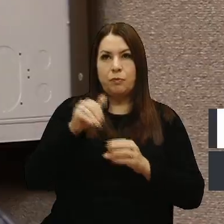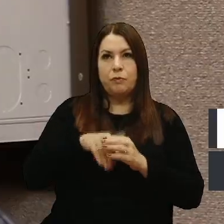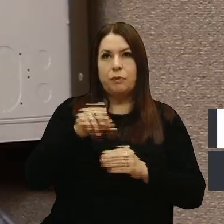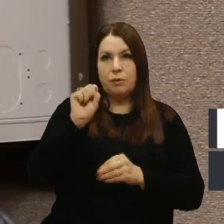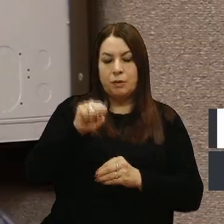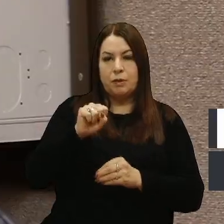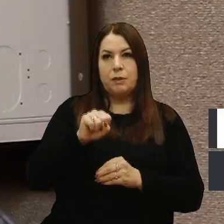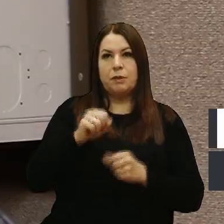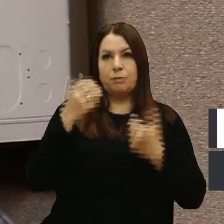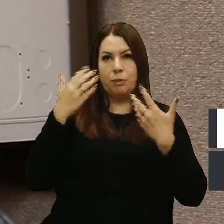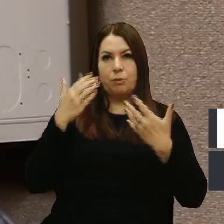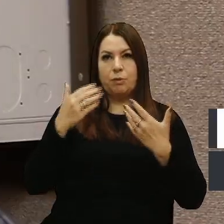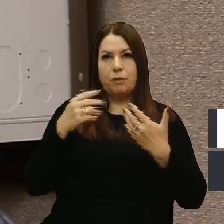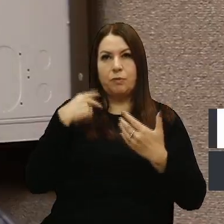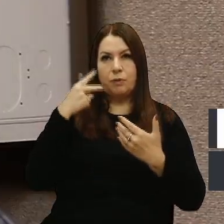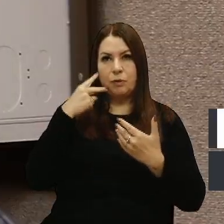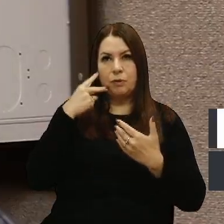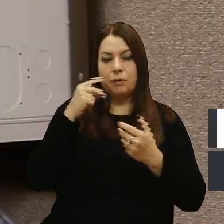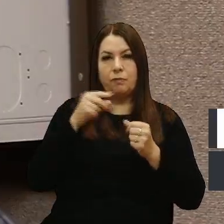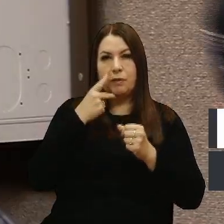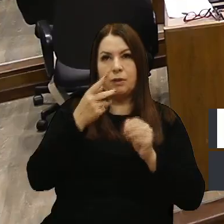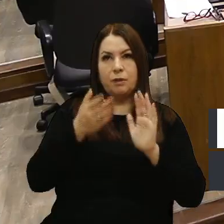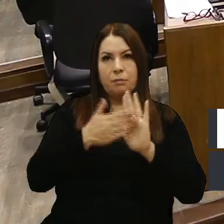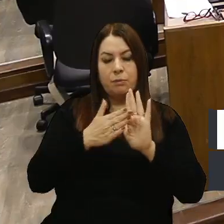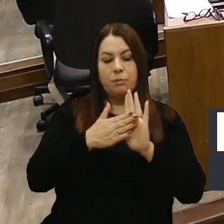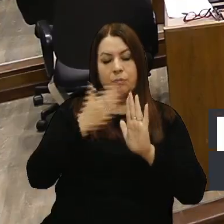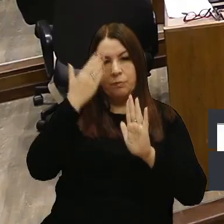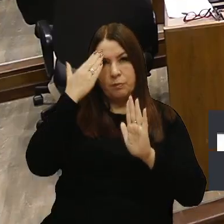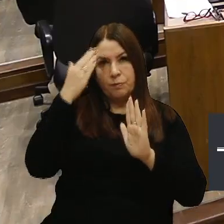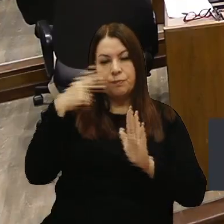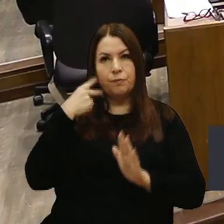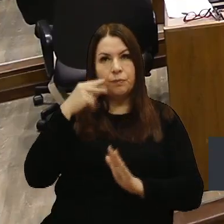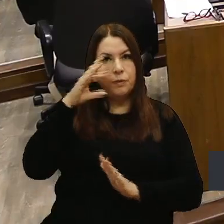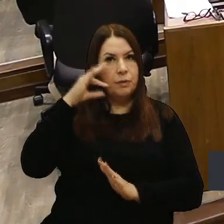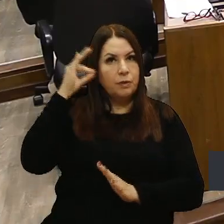sim. E parabéns aos vereadores que tocaram nessa pauta. Muito obrigado, vereadora Adonei Machado.